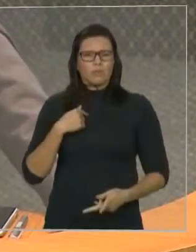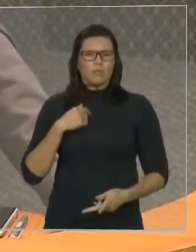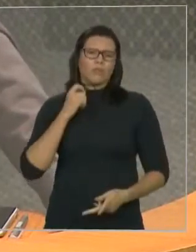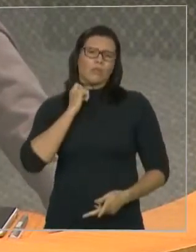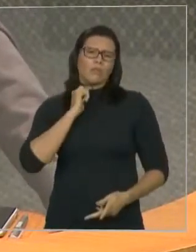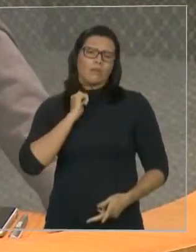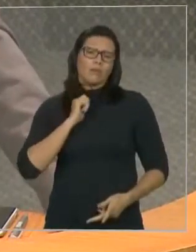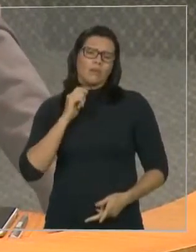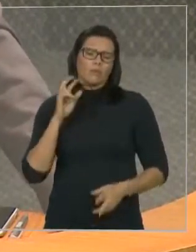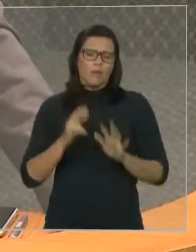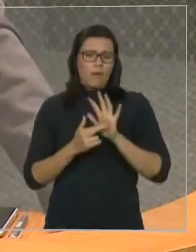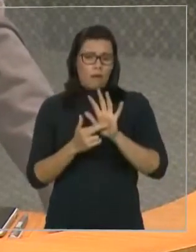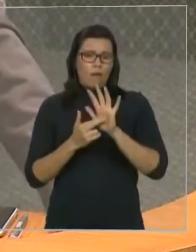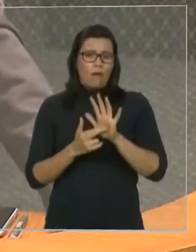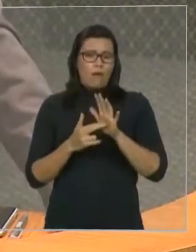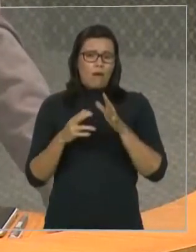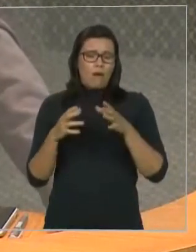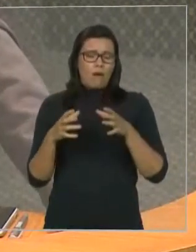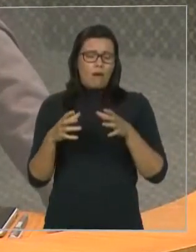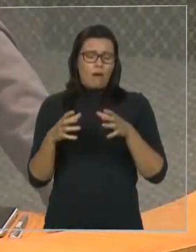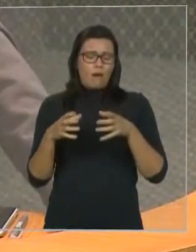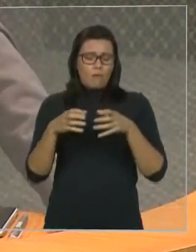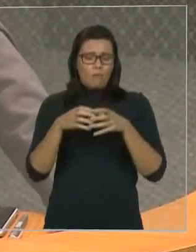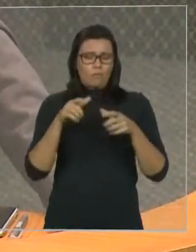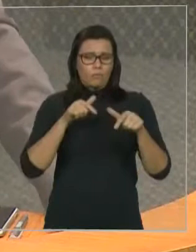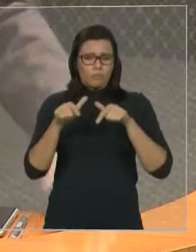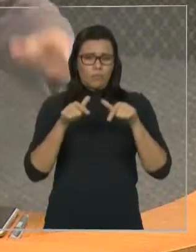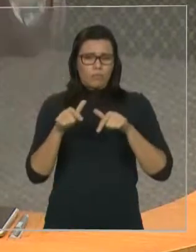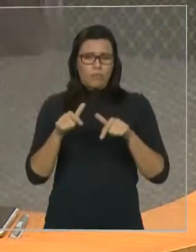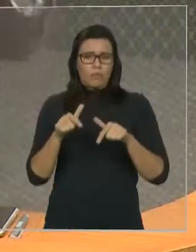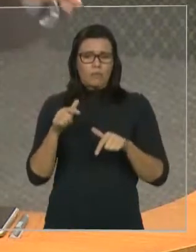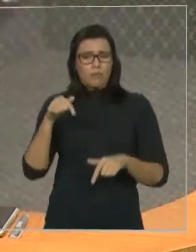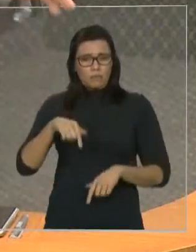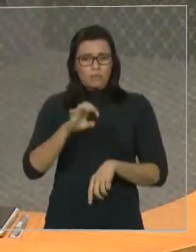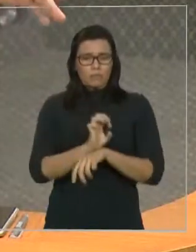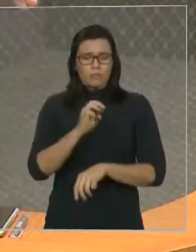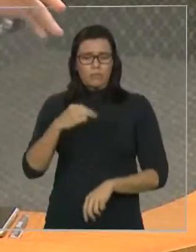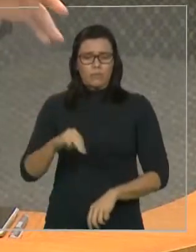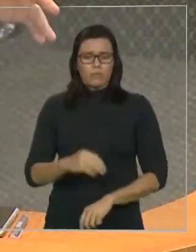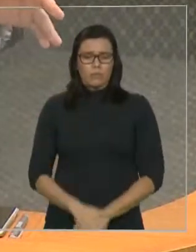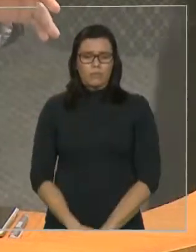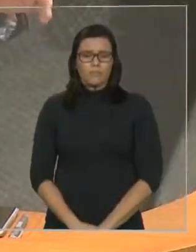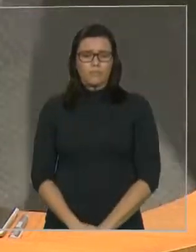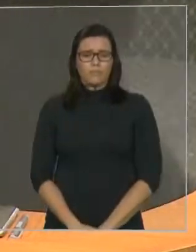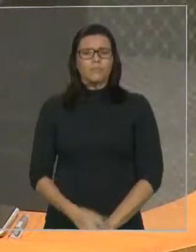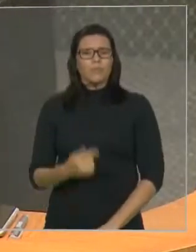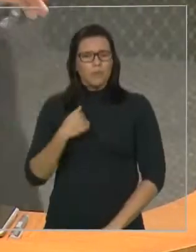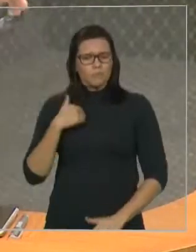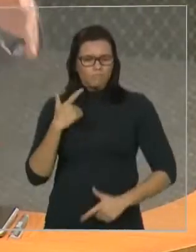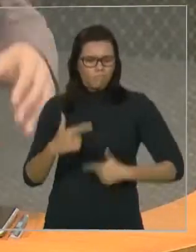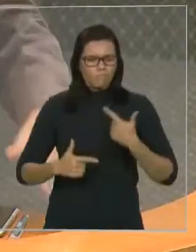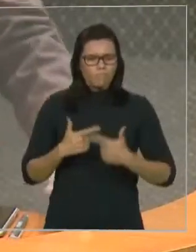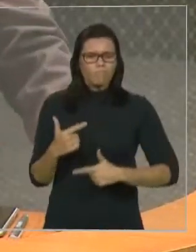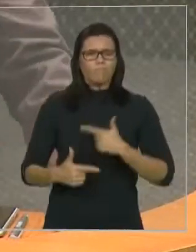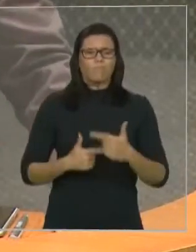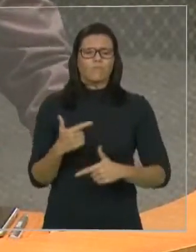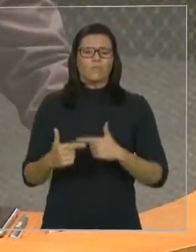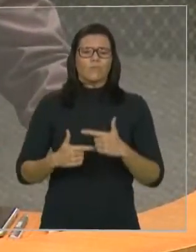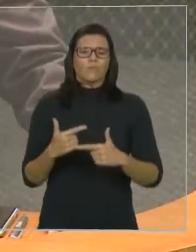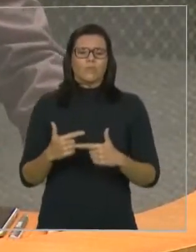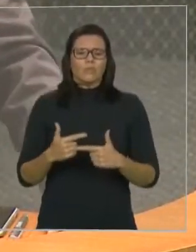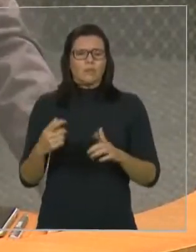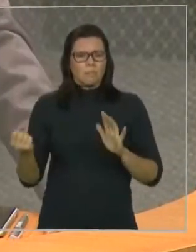Maranhão, acompanhei de perto as ações, priorizamos esta bandeira, que foi uma marca da nossa